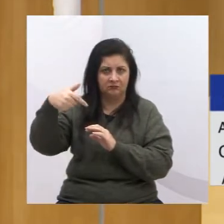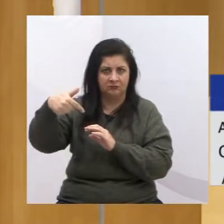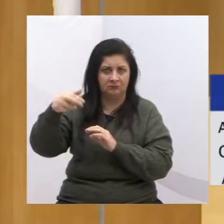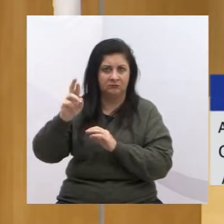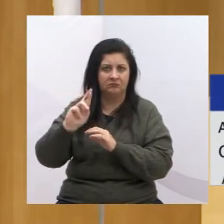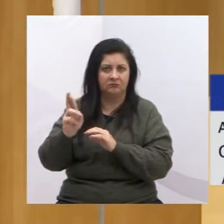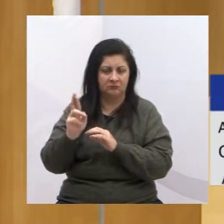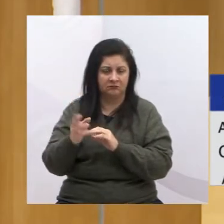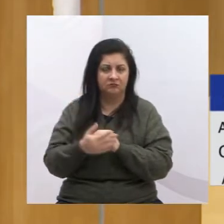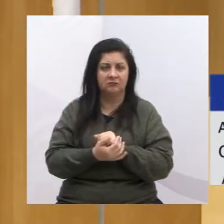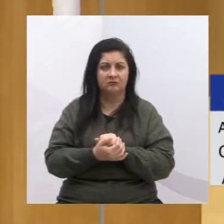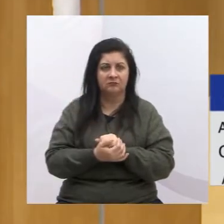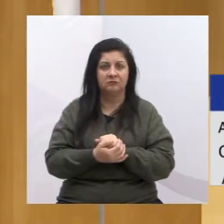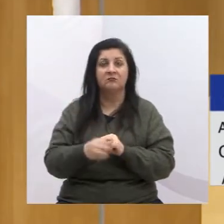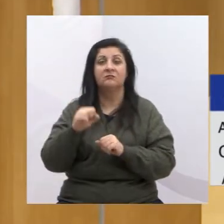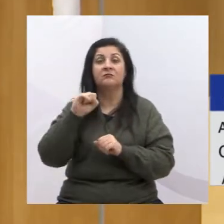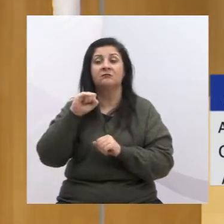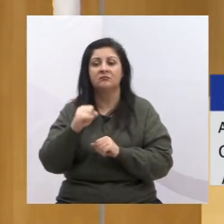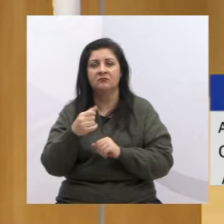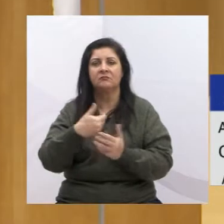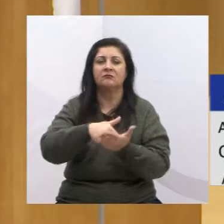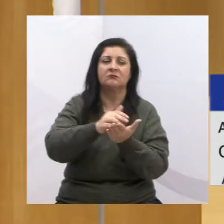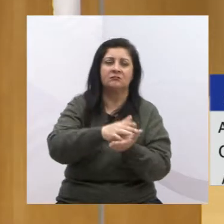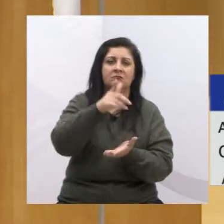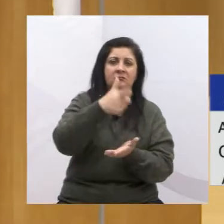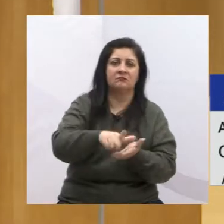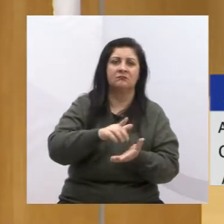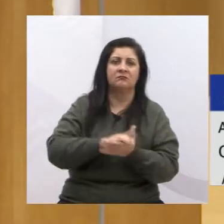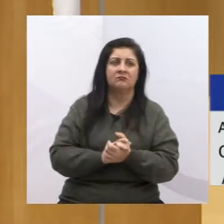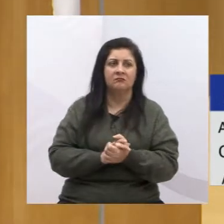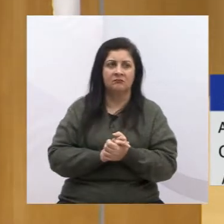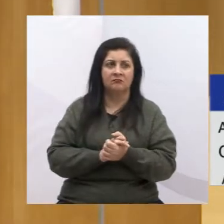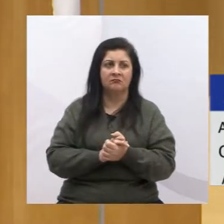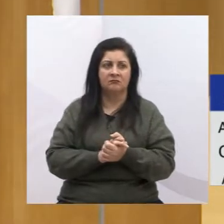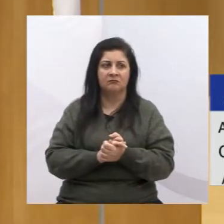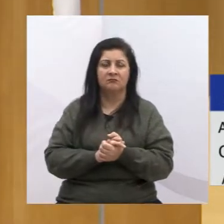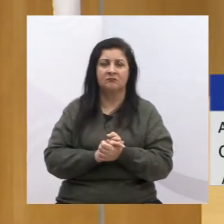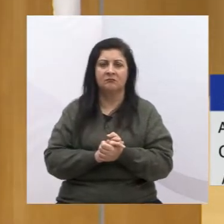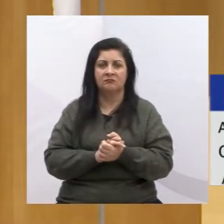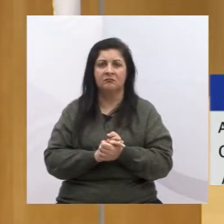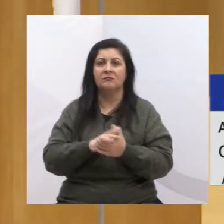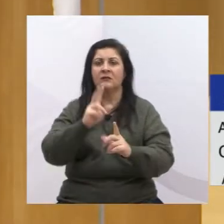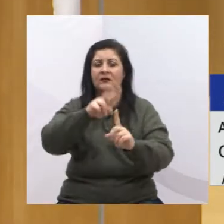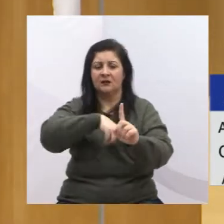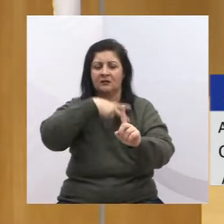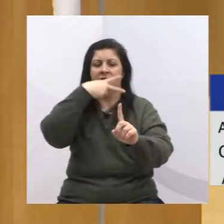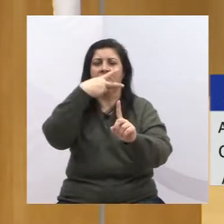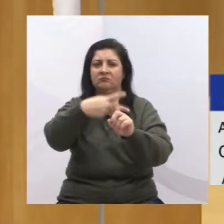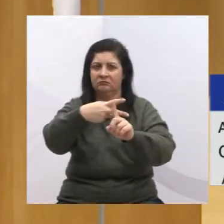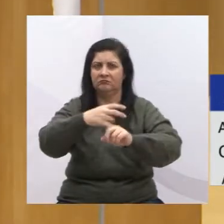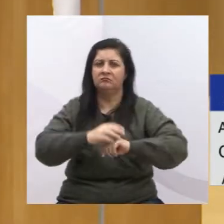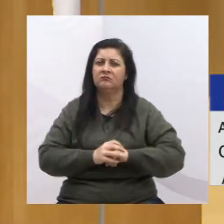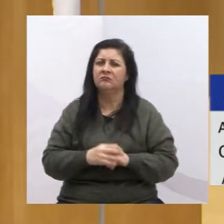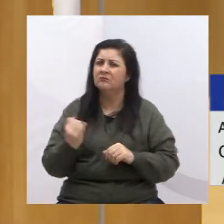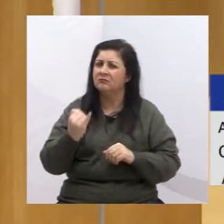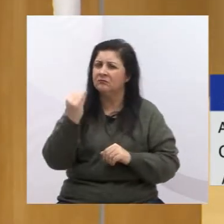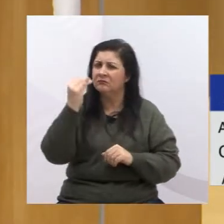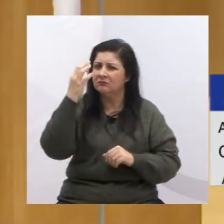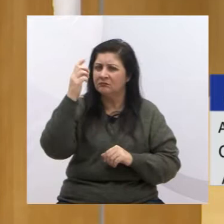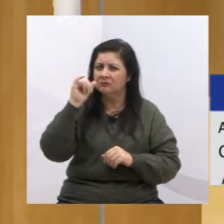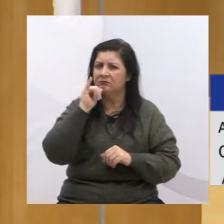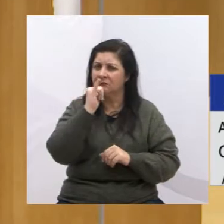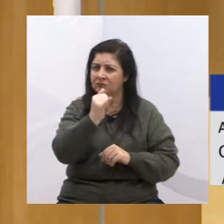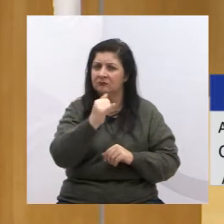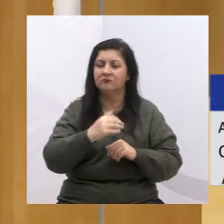4.337,40 nos casos de residência, e ainda nos casos de residência nós vamos dobrar esse valor. Muito importante salientar que